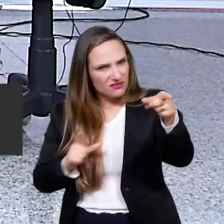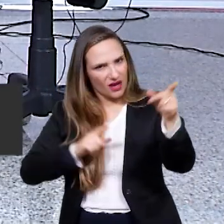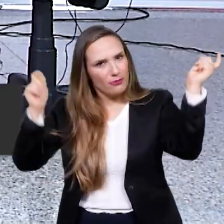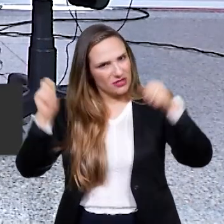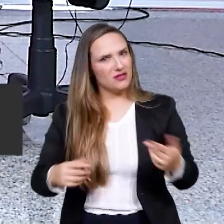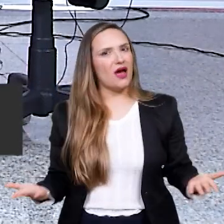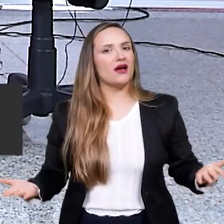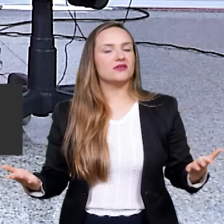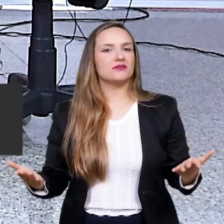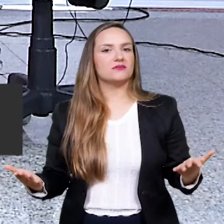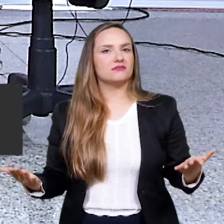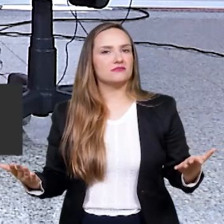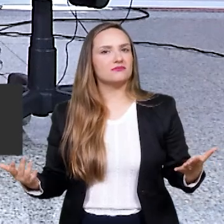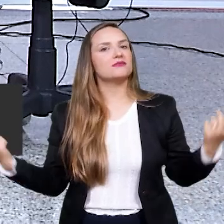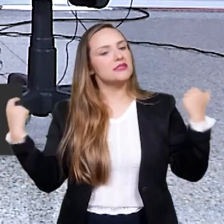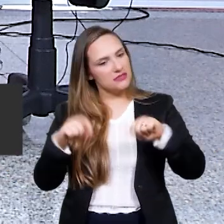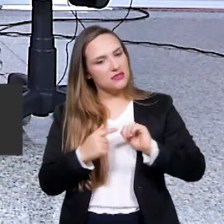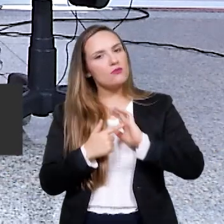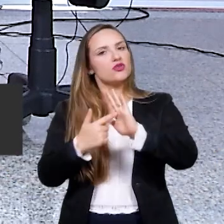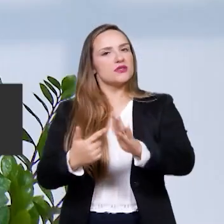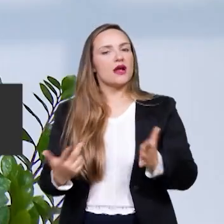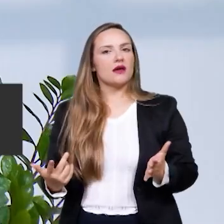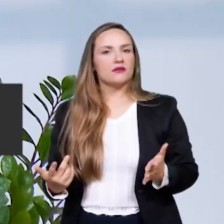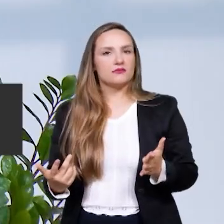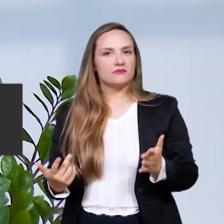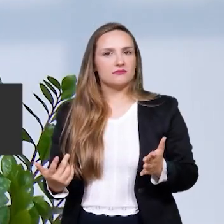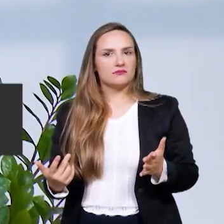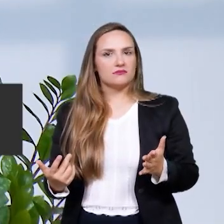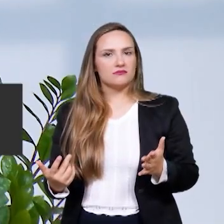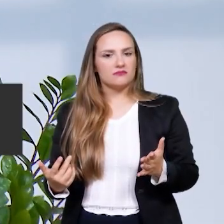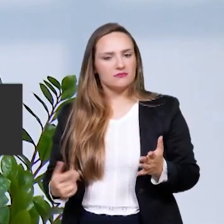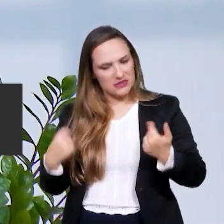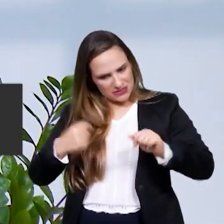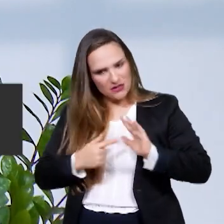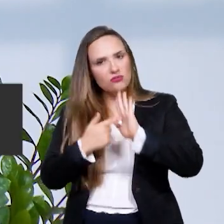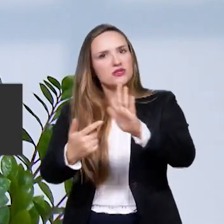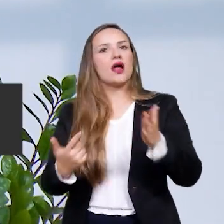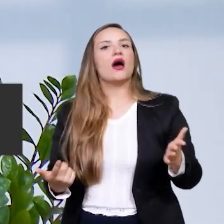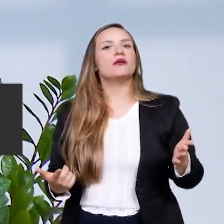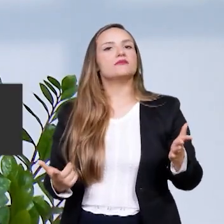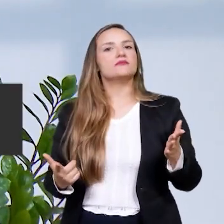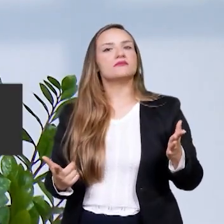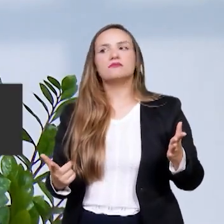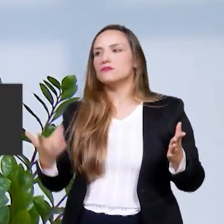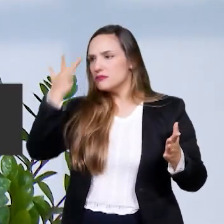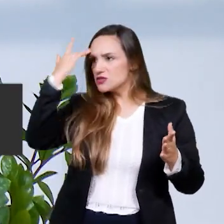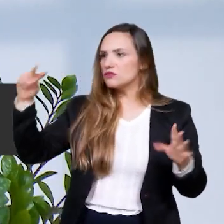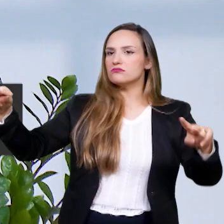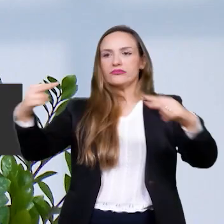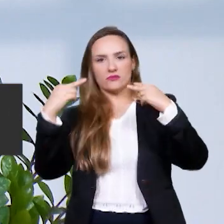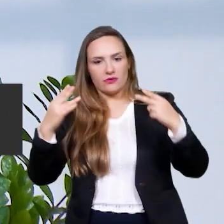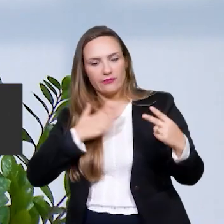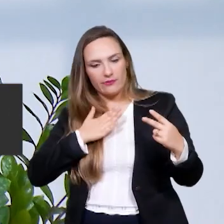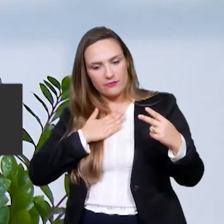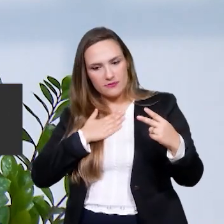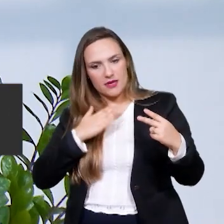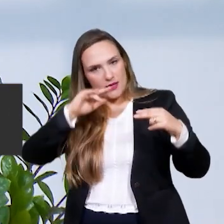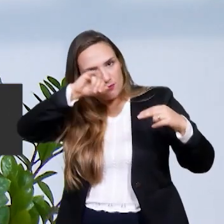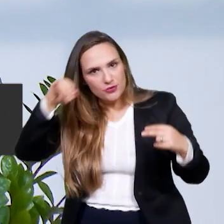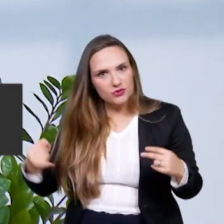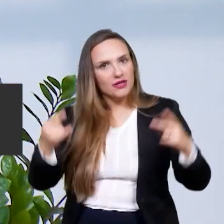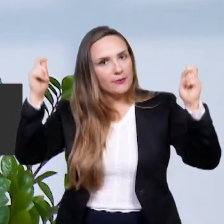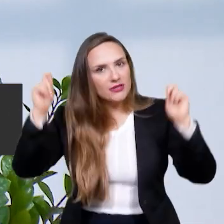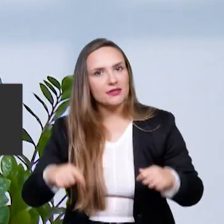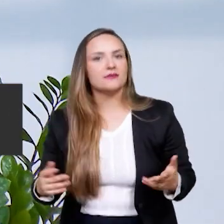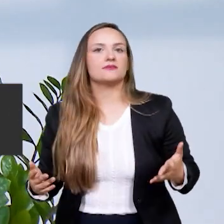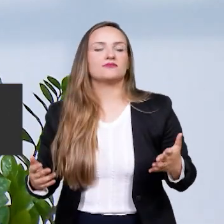só isso, né? Eu acho que você tem que abrir a embalagem. Né? Você não tem só que ler o rótulo, você tem que abrir e dar oportunidade para as pessoas mostrarem a sua